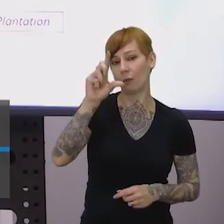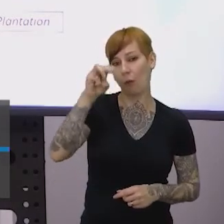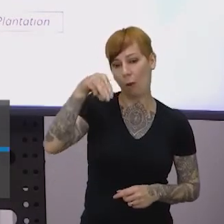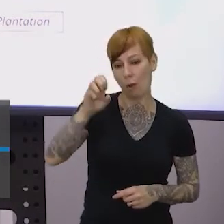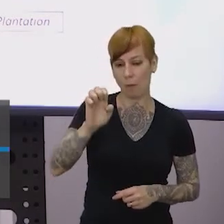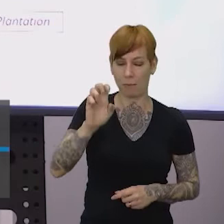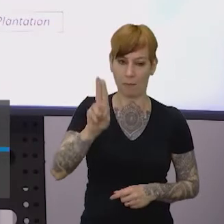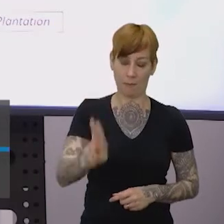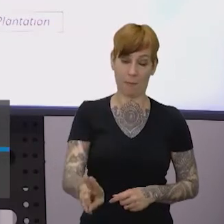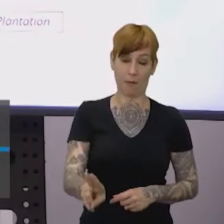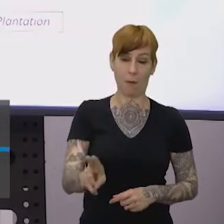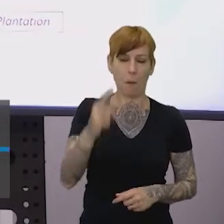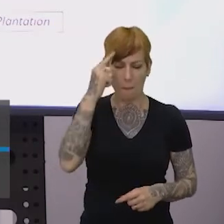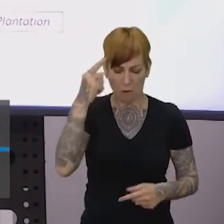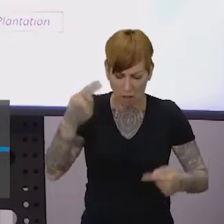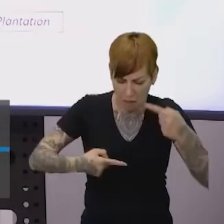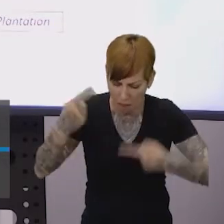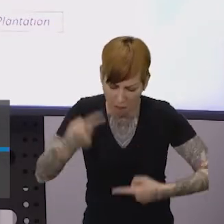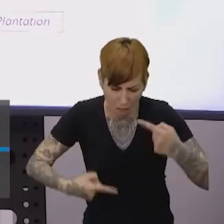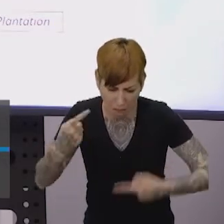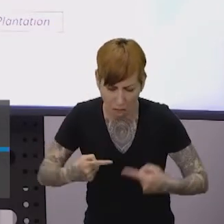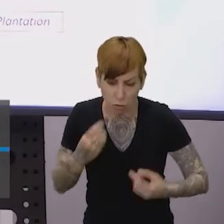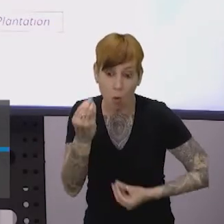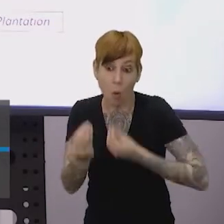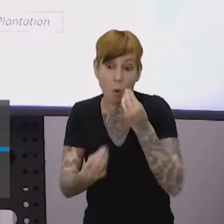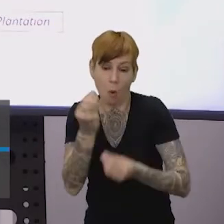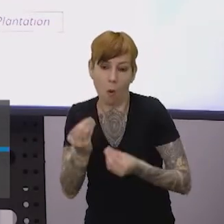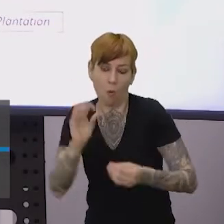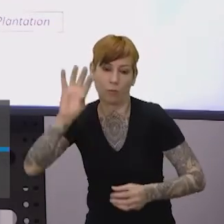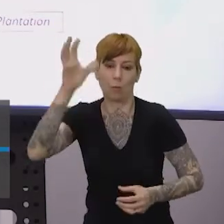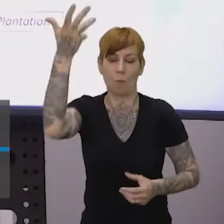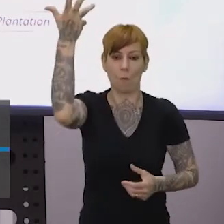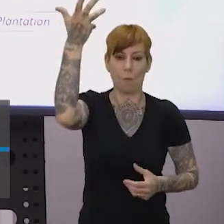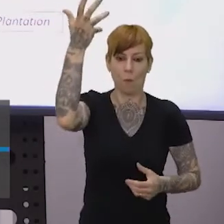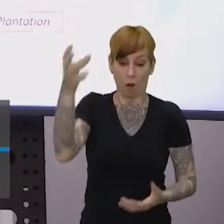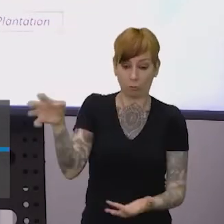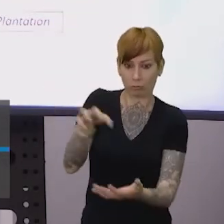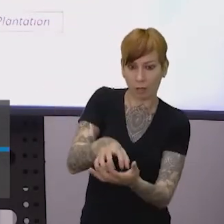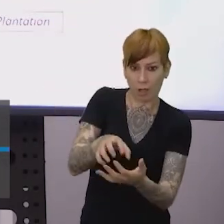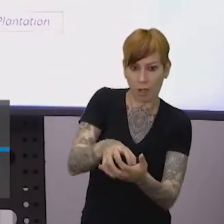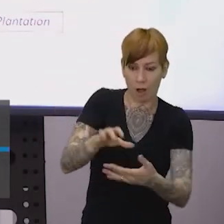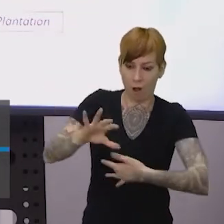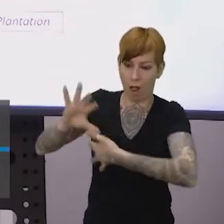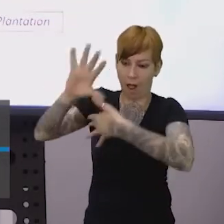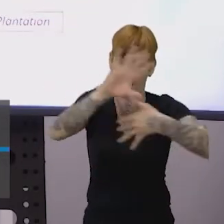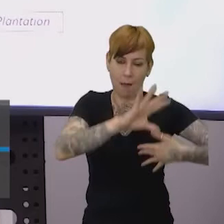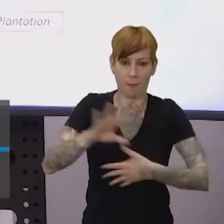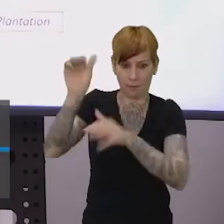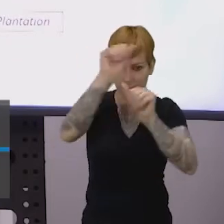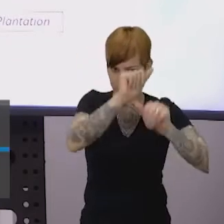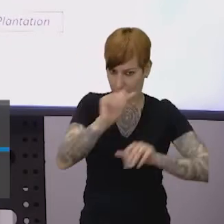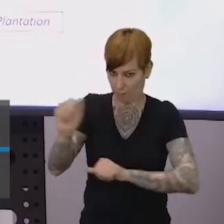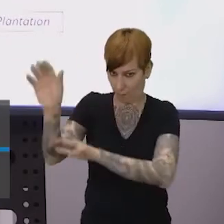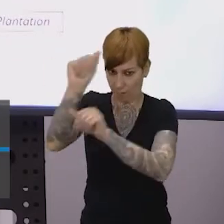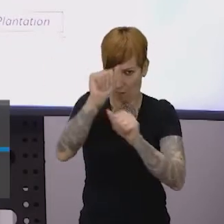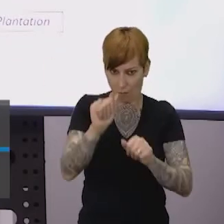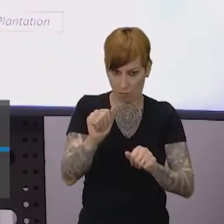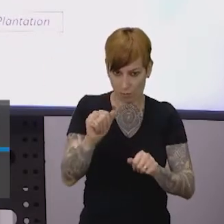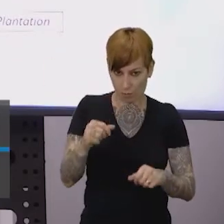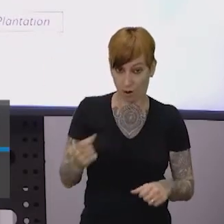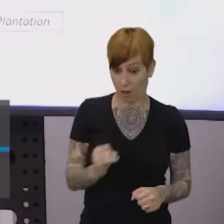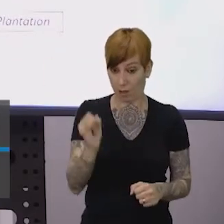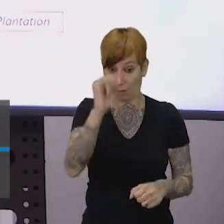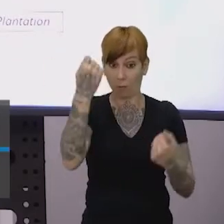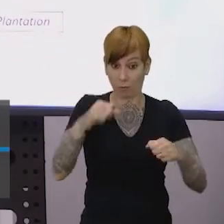modelo de conquista e de colonização que foi feito na época. Então é importante a gente dar vozes também para pessoas que lá no